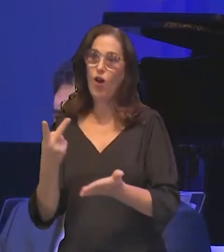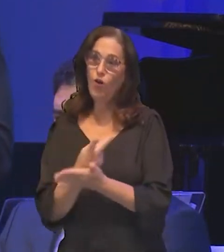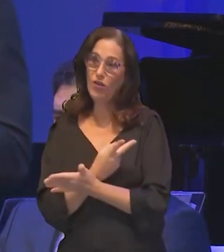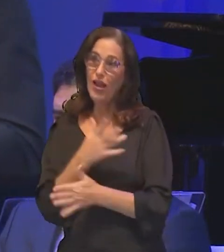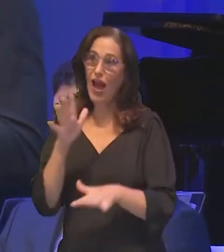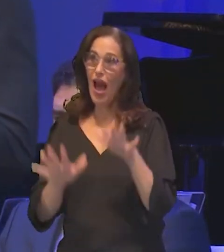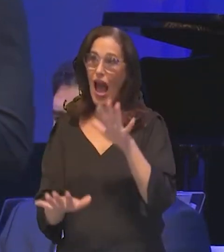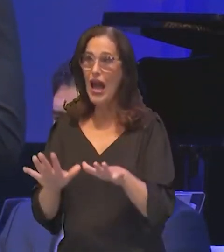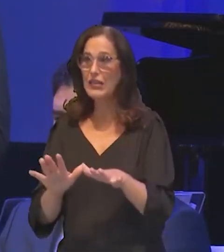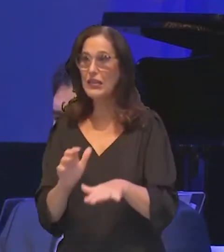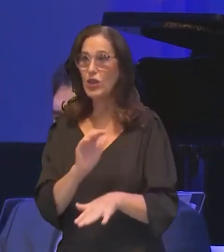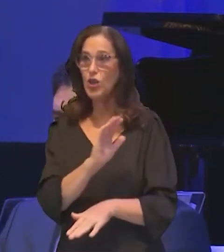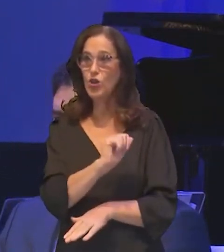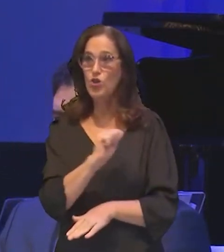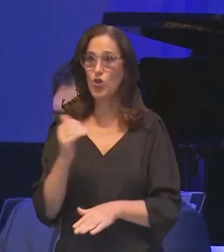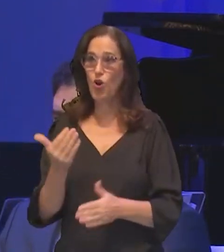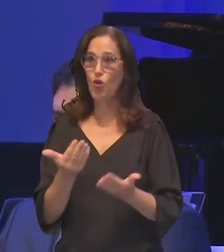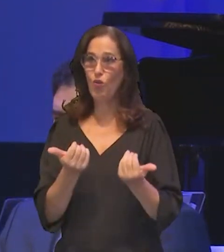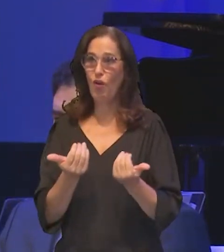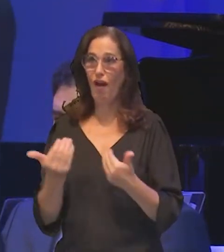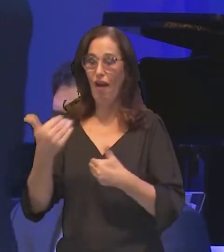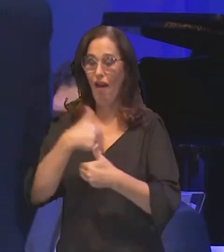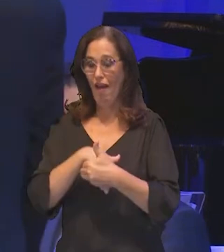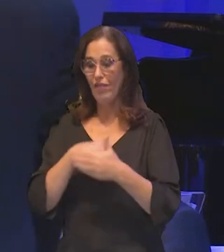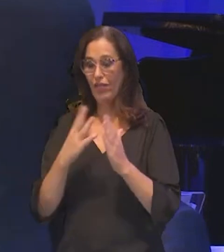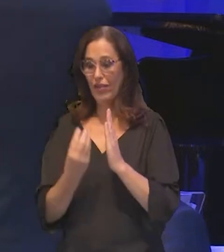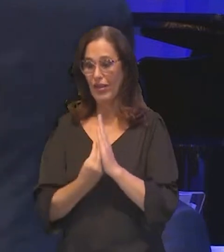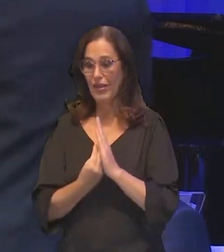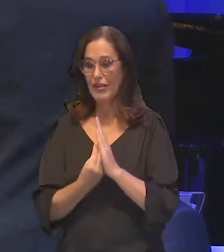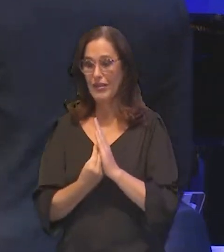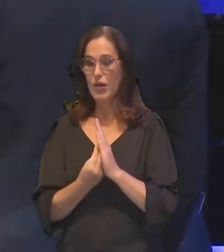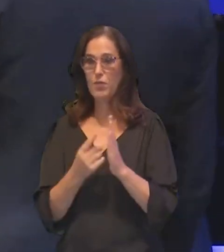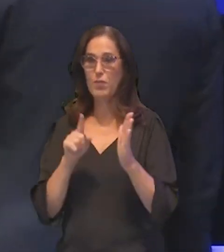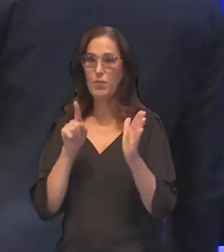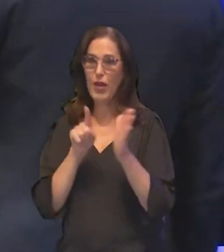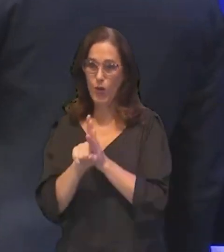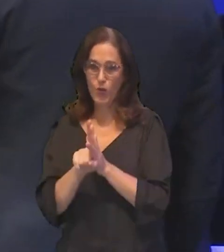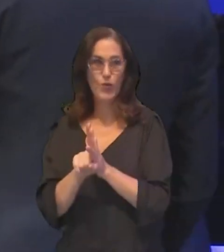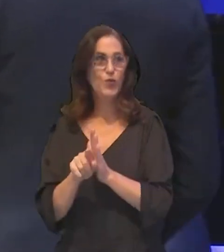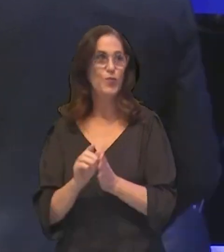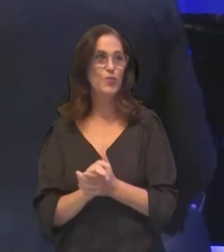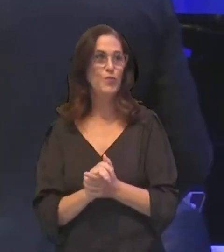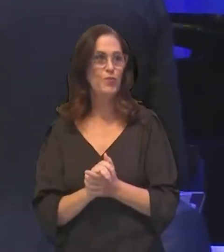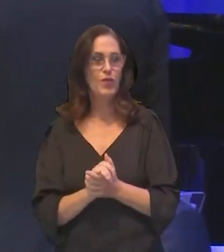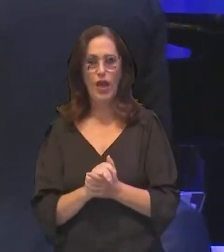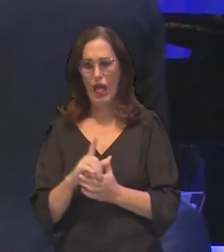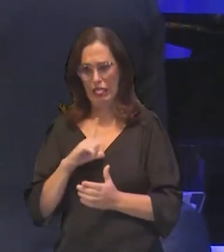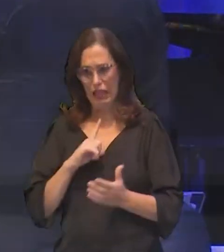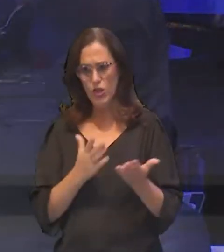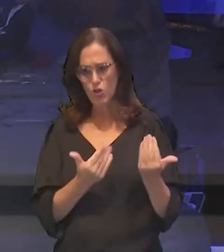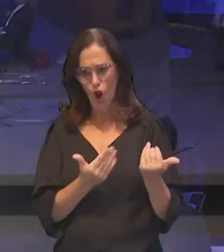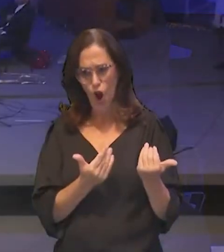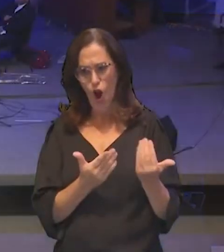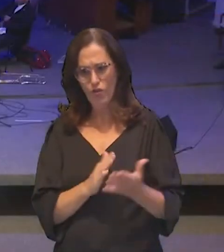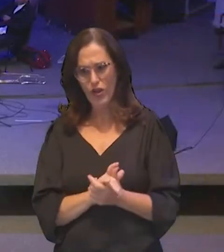às vezes jovens e adolescentes entram nessa igreja e perguntam assim: pastor, ué, tem jovem nessa